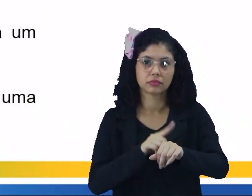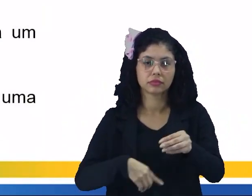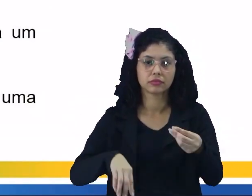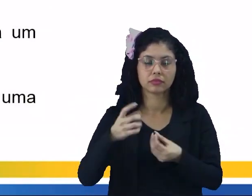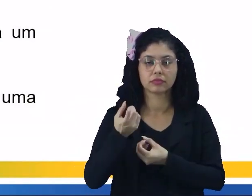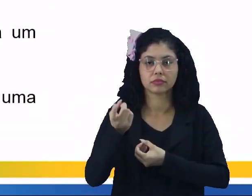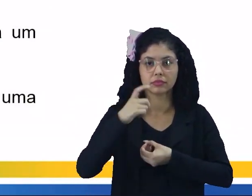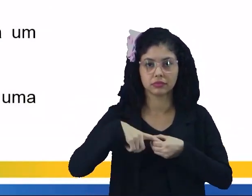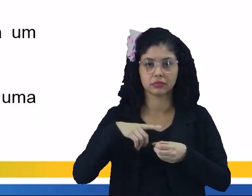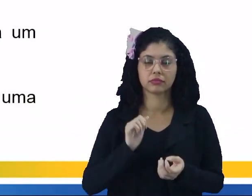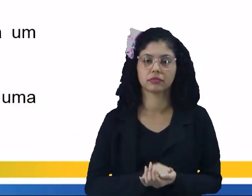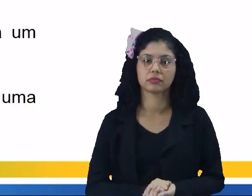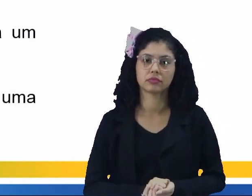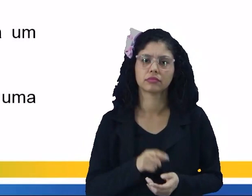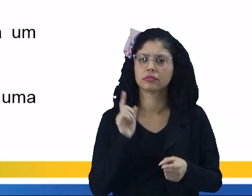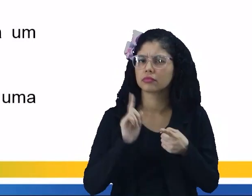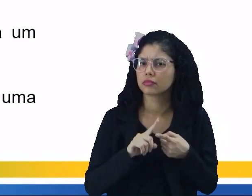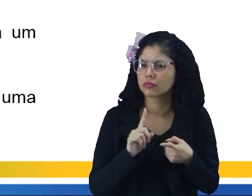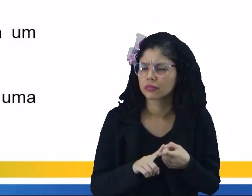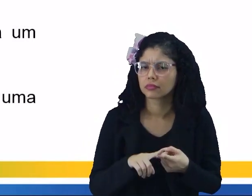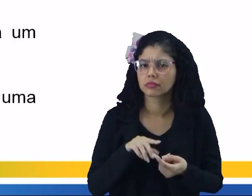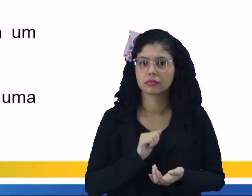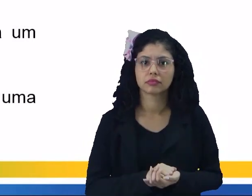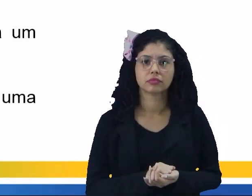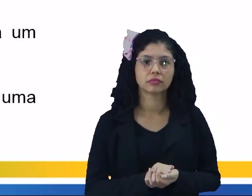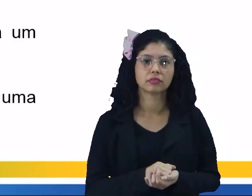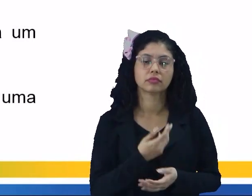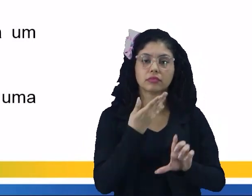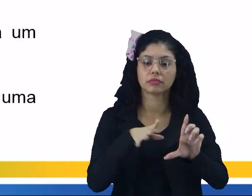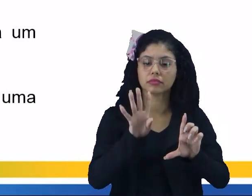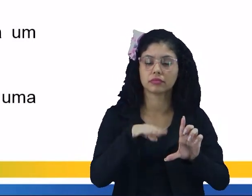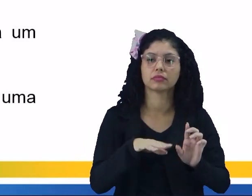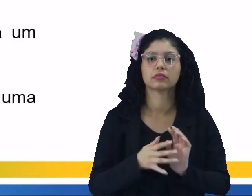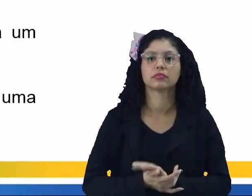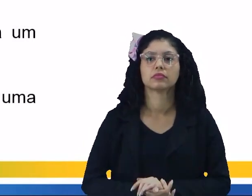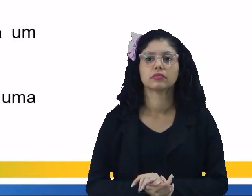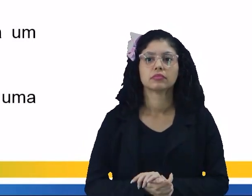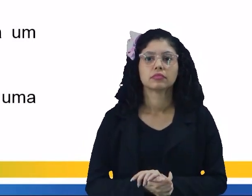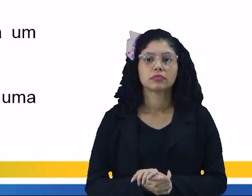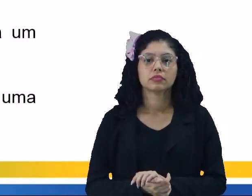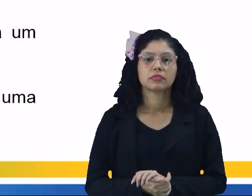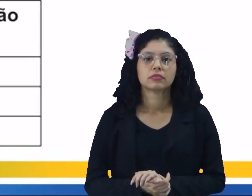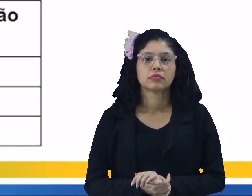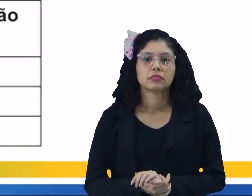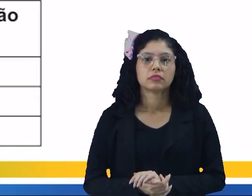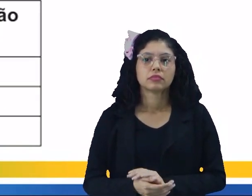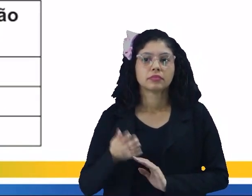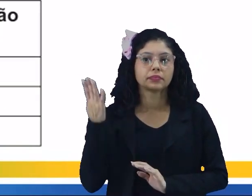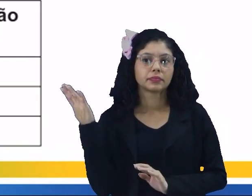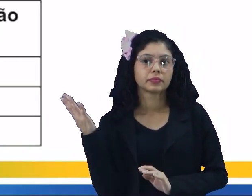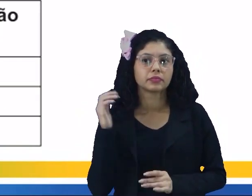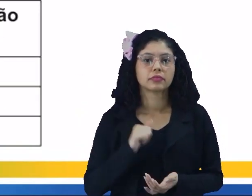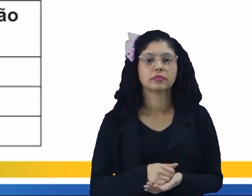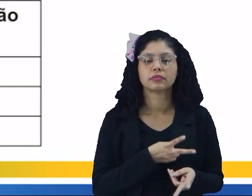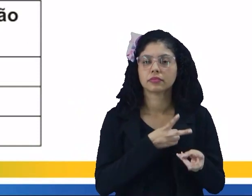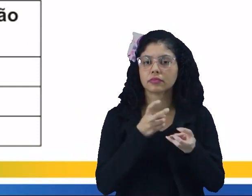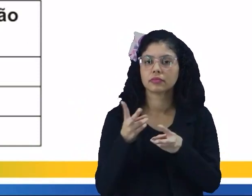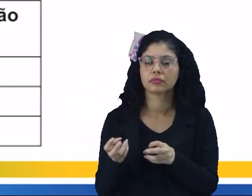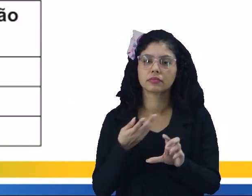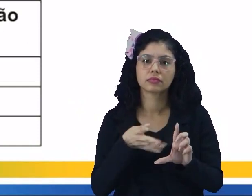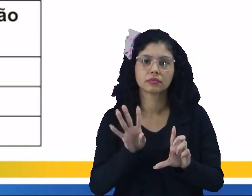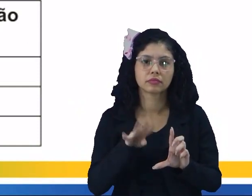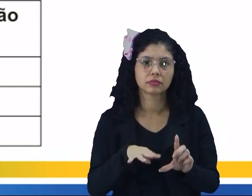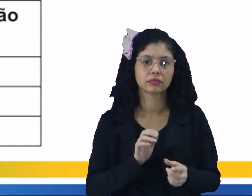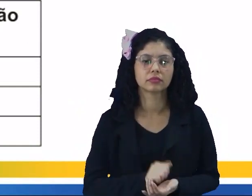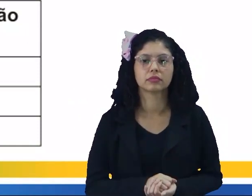o tempo de reação. Por quê? Foi isso que o quadro nos mostrou, não foi? Vou voltar aqui no quadro. Notem novamente o quadro,